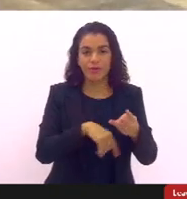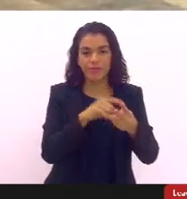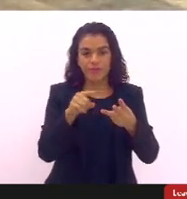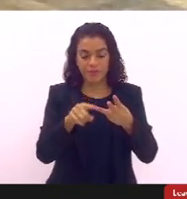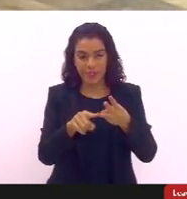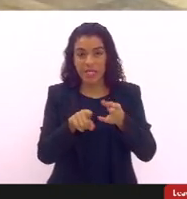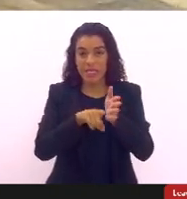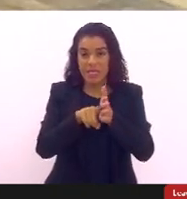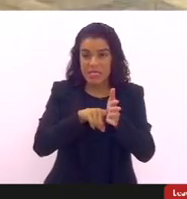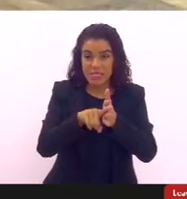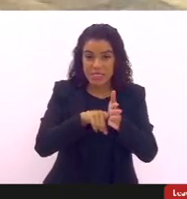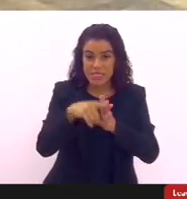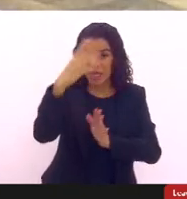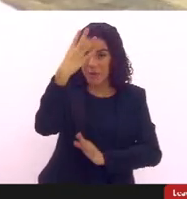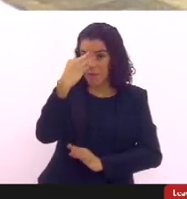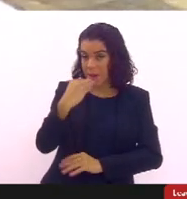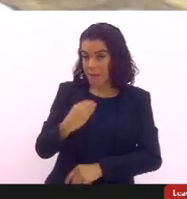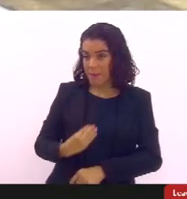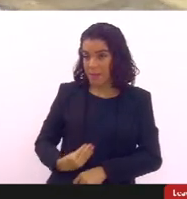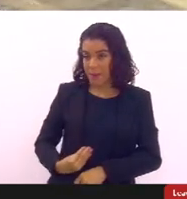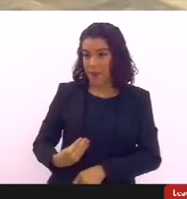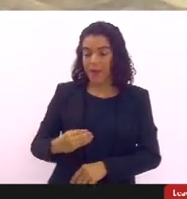os exames de imagem,